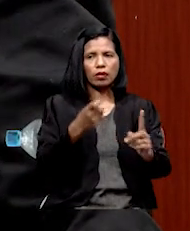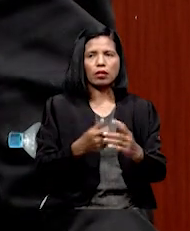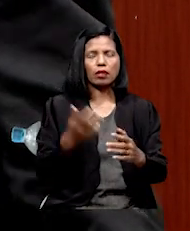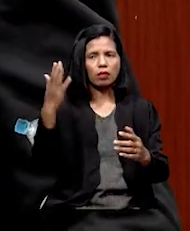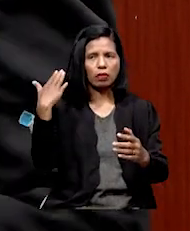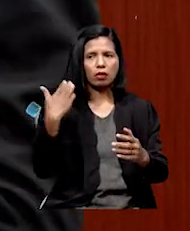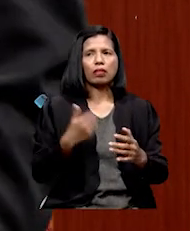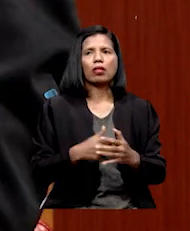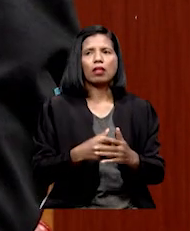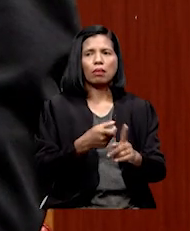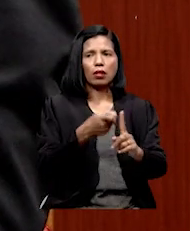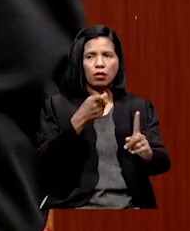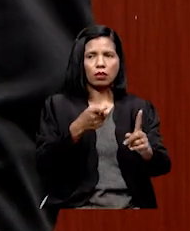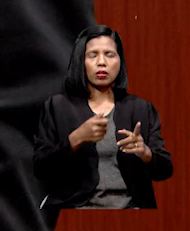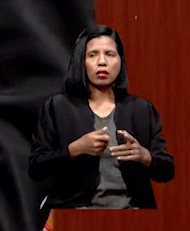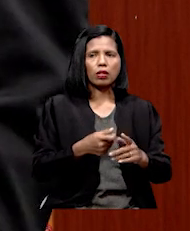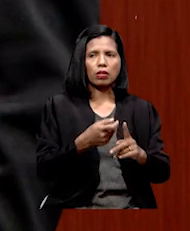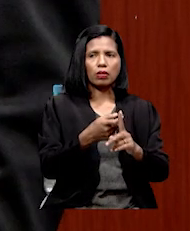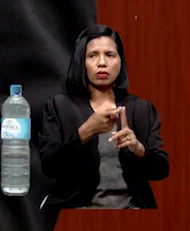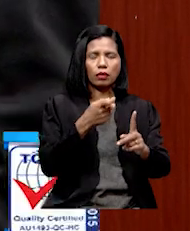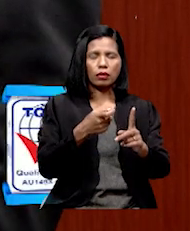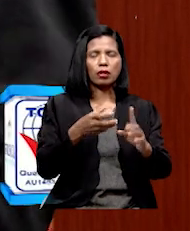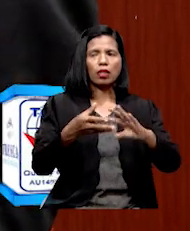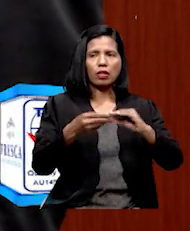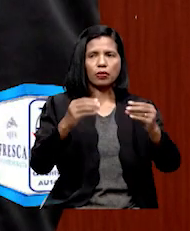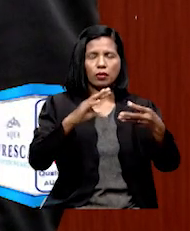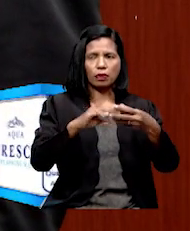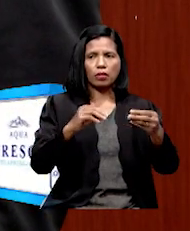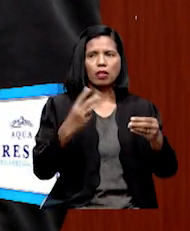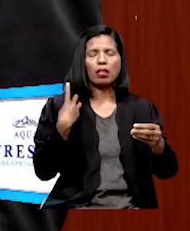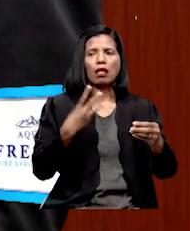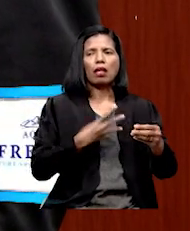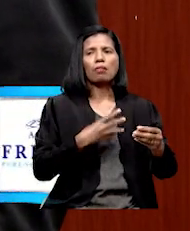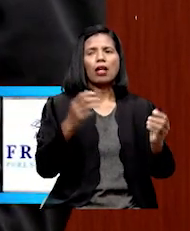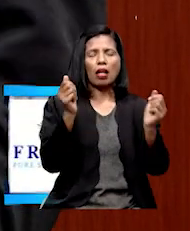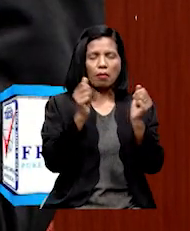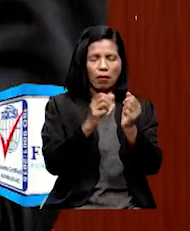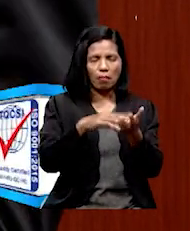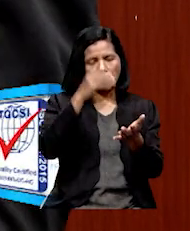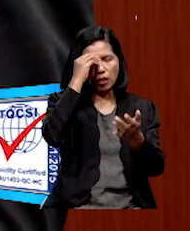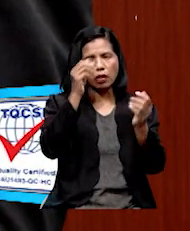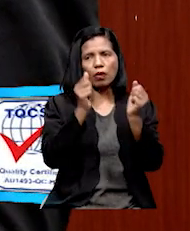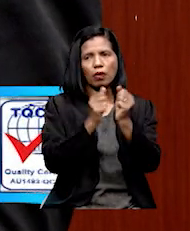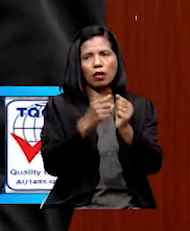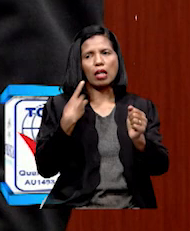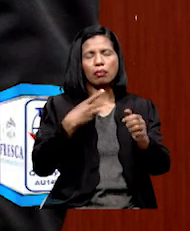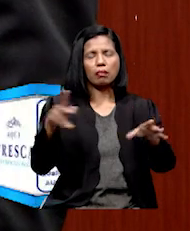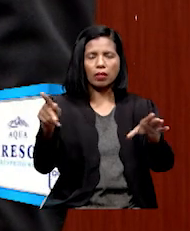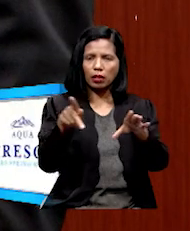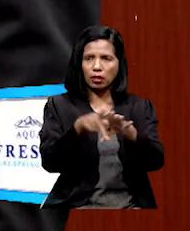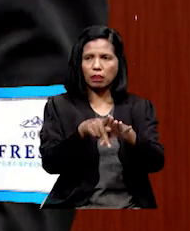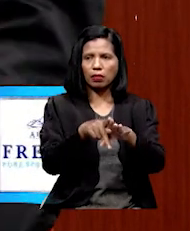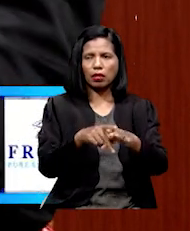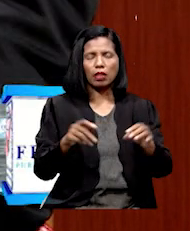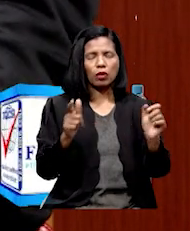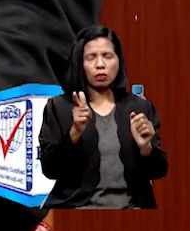se aprende husi aprende luta né husi tamba husi história mas a milai aprende ho tamba a mim mos participa e lara mesmo lá